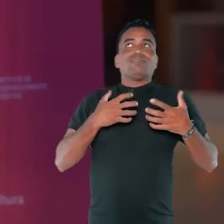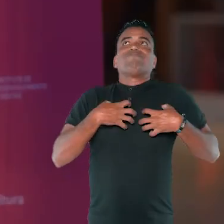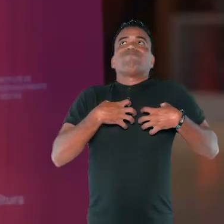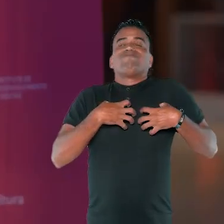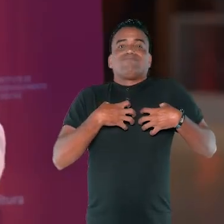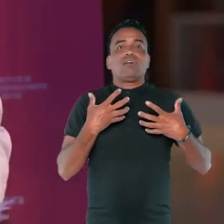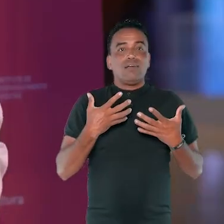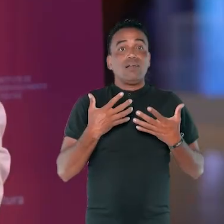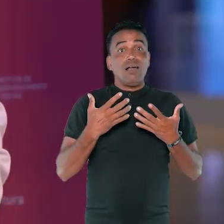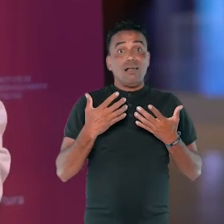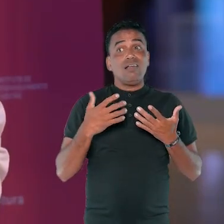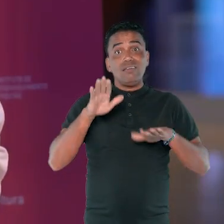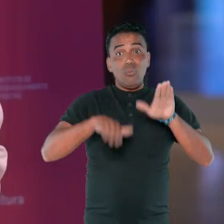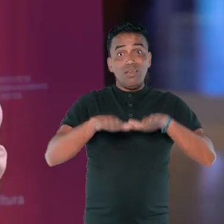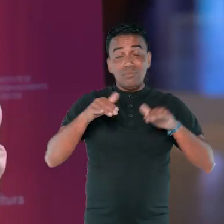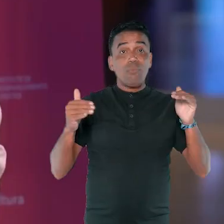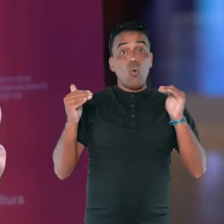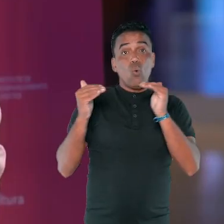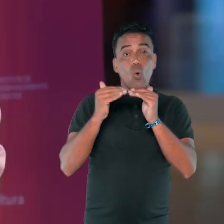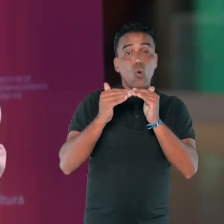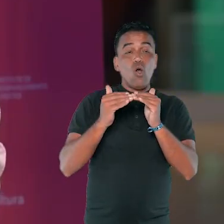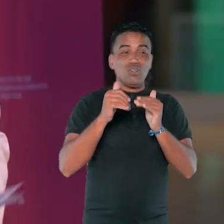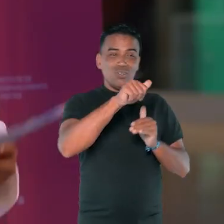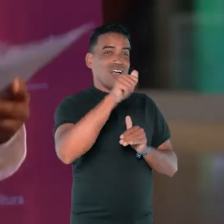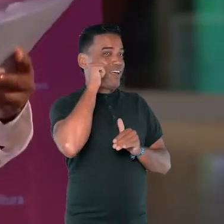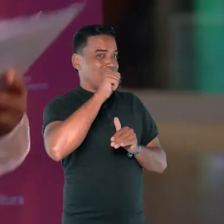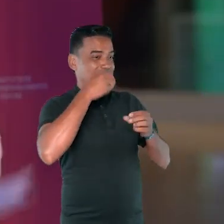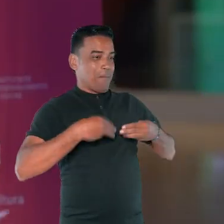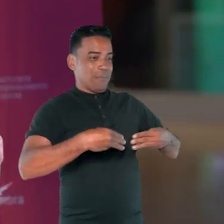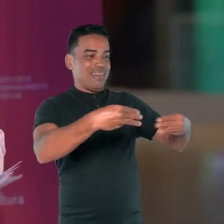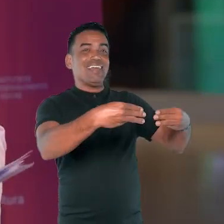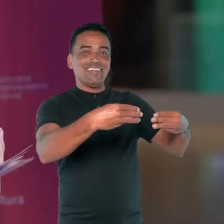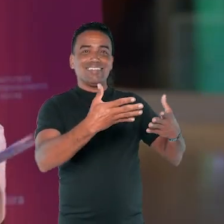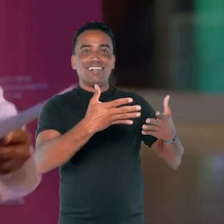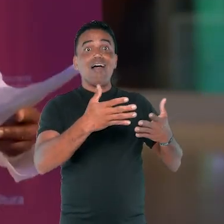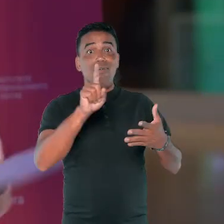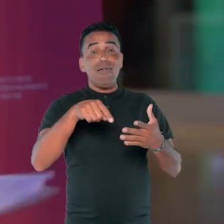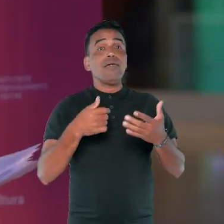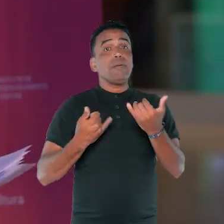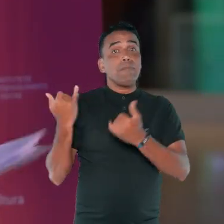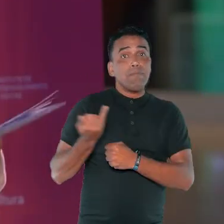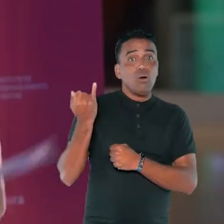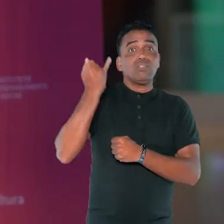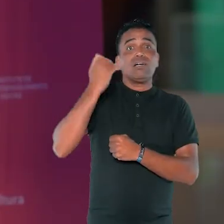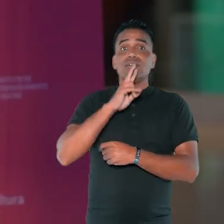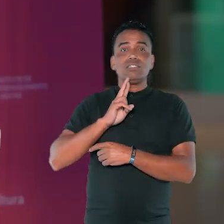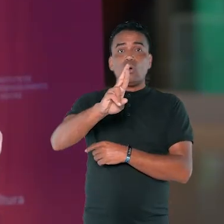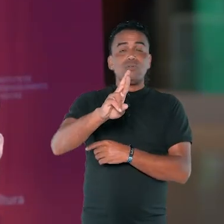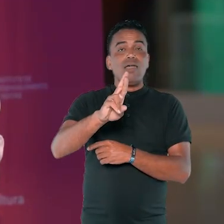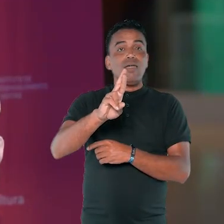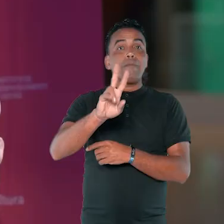mesmo tempo, eu concordo com a ministra, assim, acho que é importante responder com